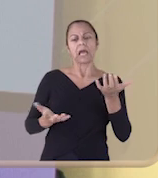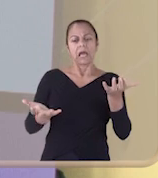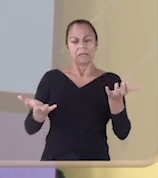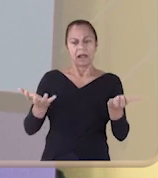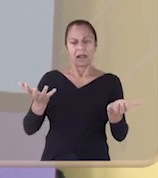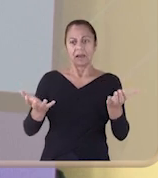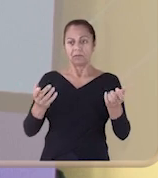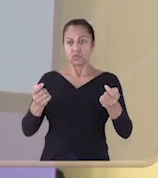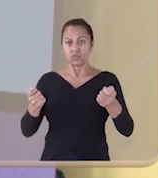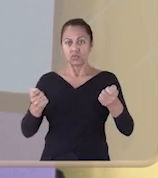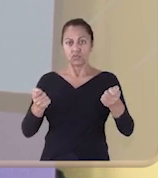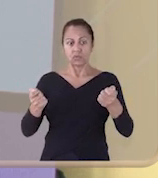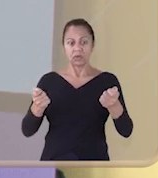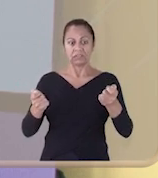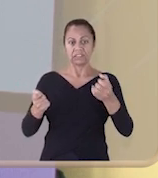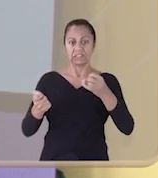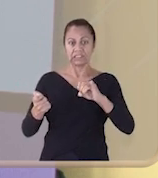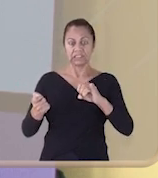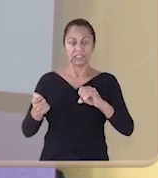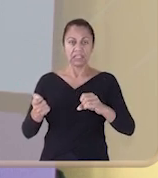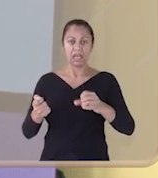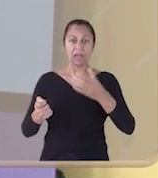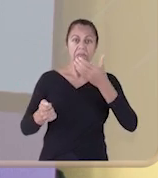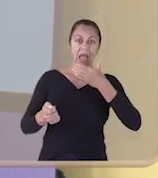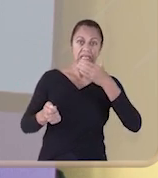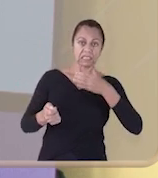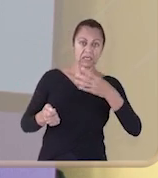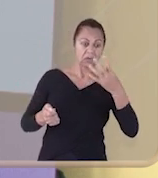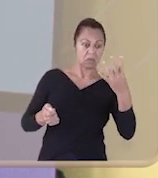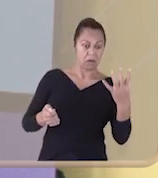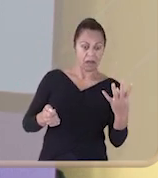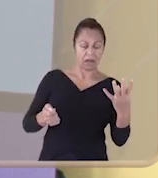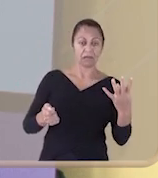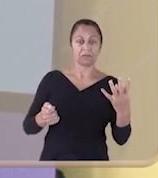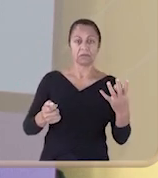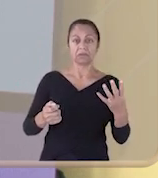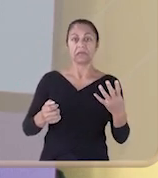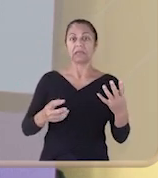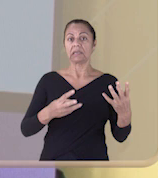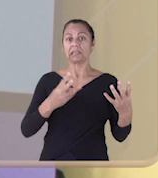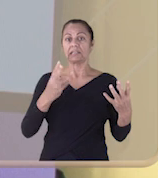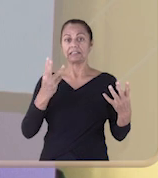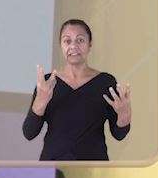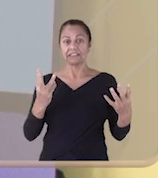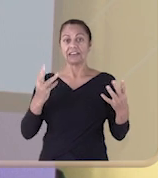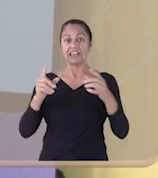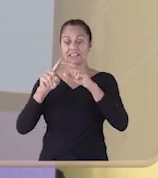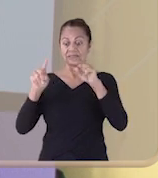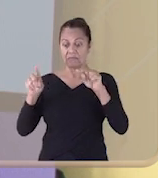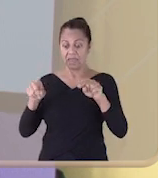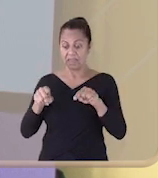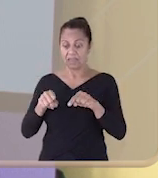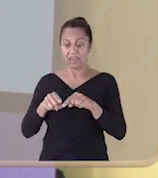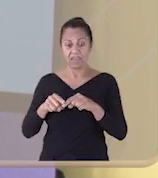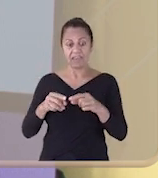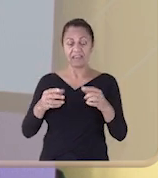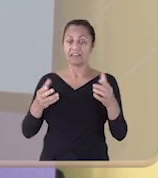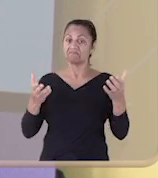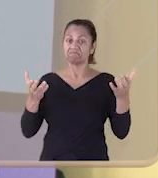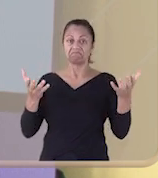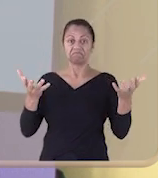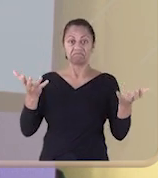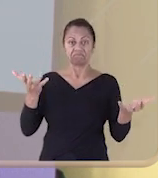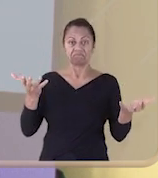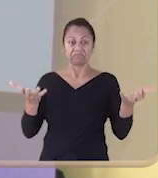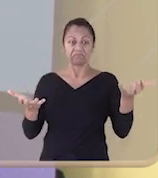que a balança se equilibra quando colocamos 4 maçãs de um lado e 3 peras do outro,